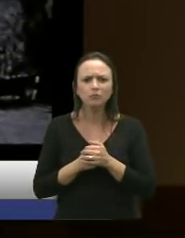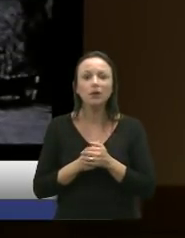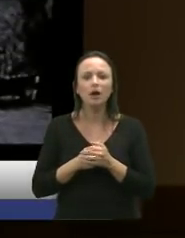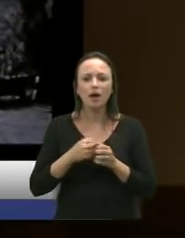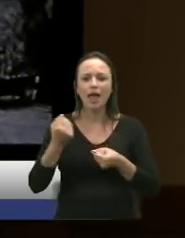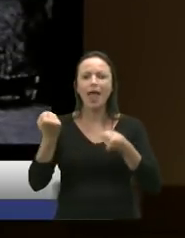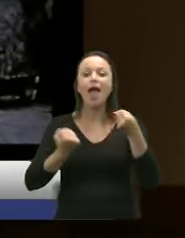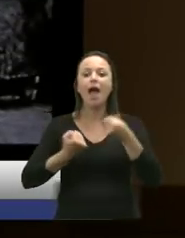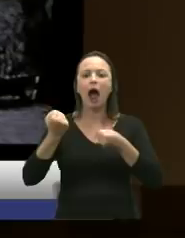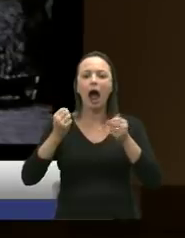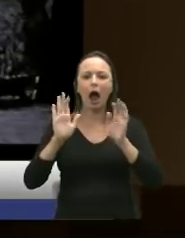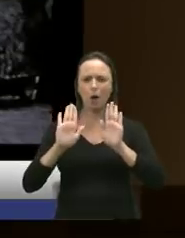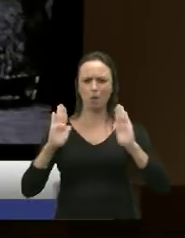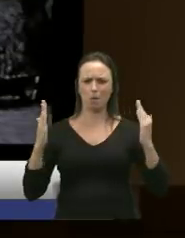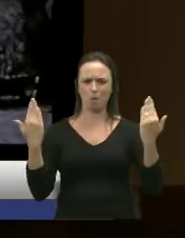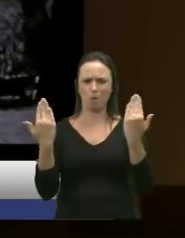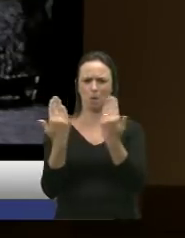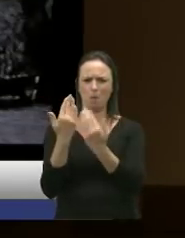blindado.